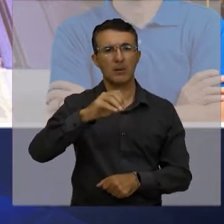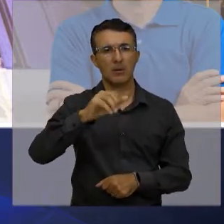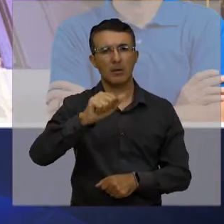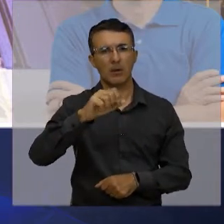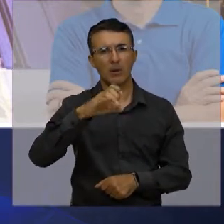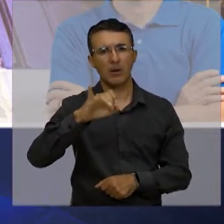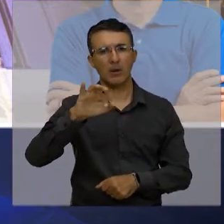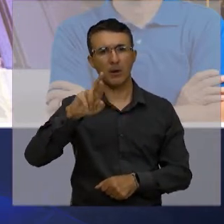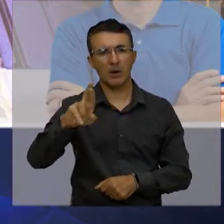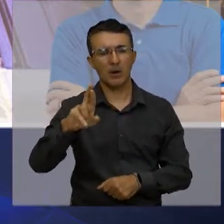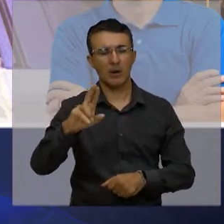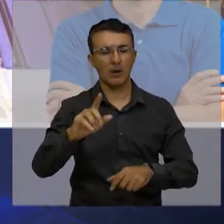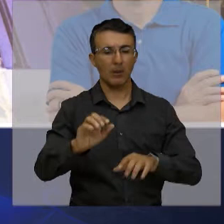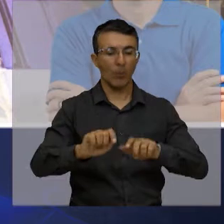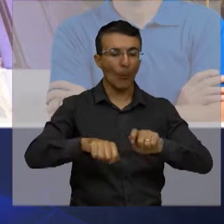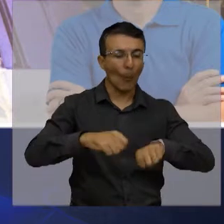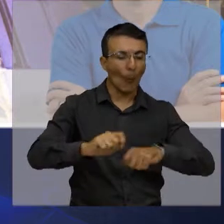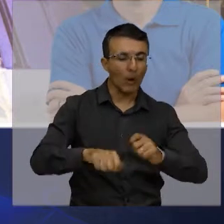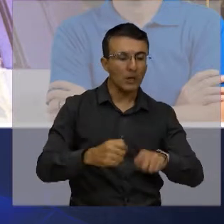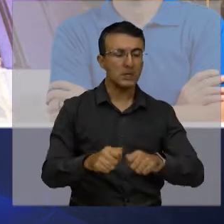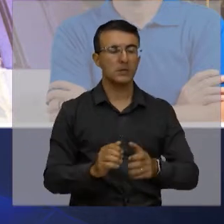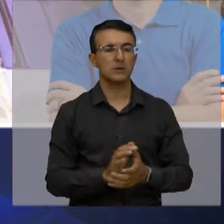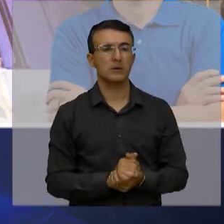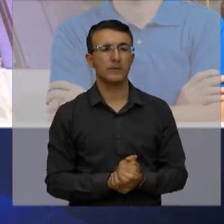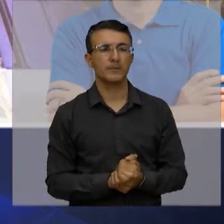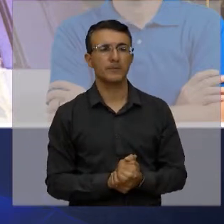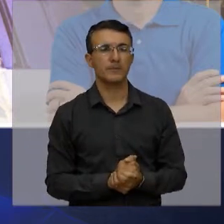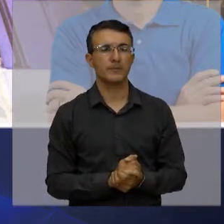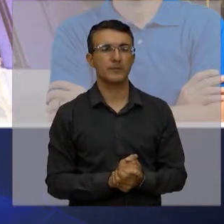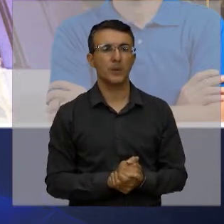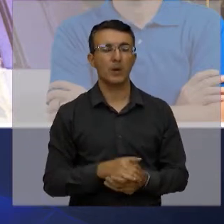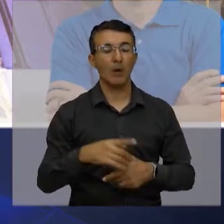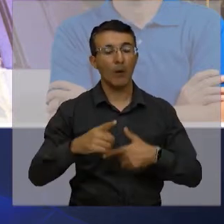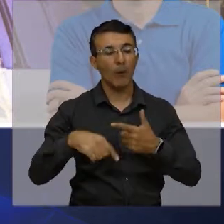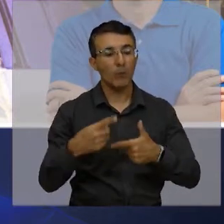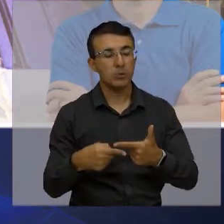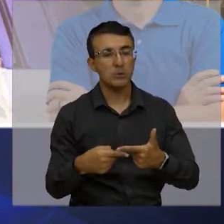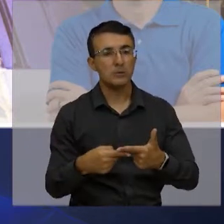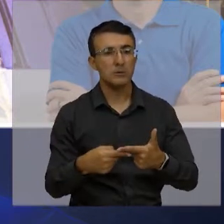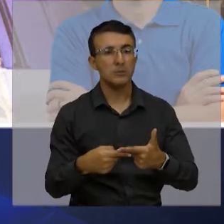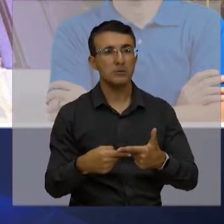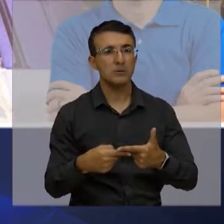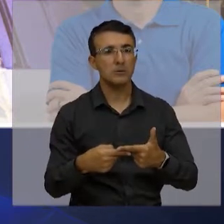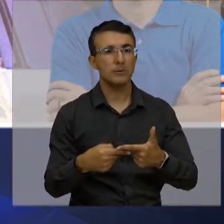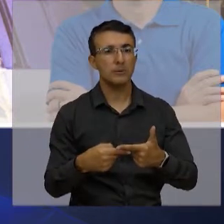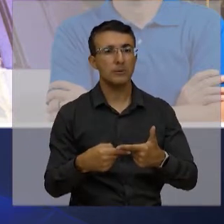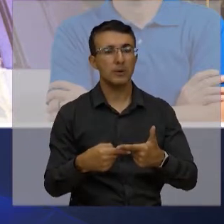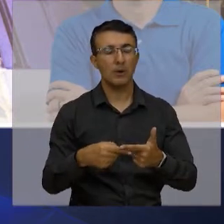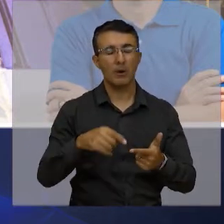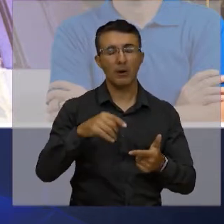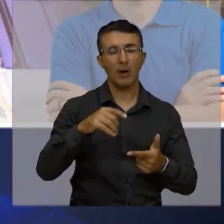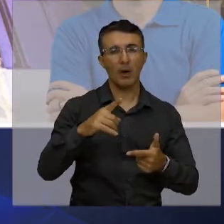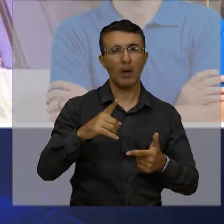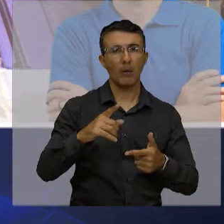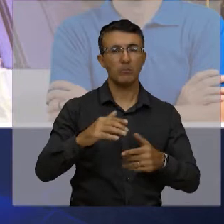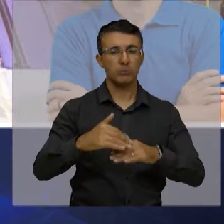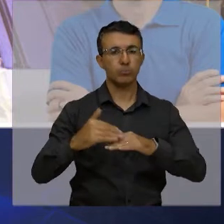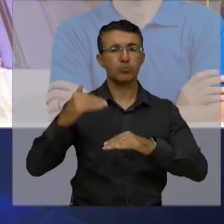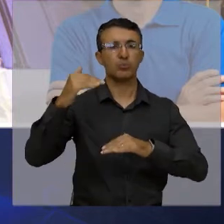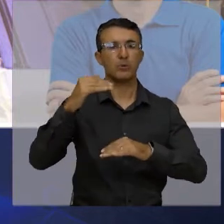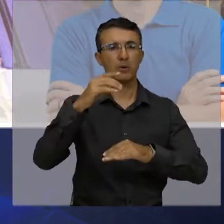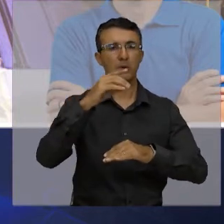como administrador diocesano e, em seguida, se tornou bispo diocesano também.